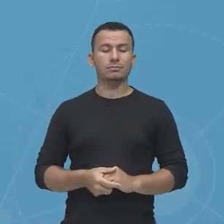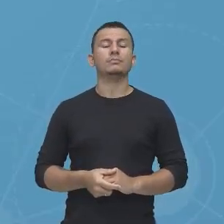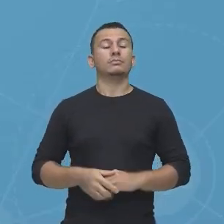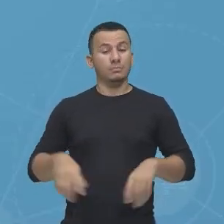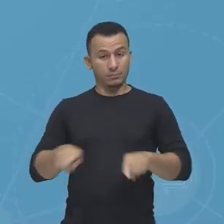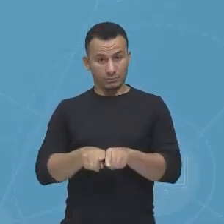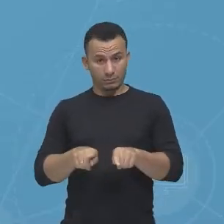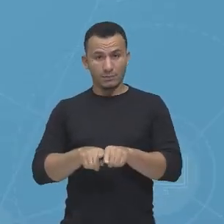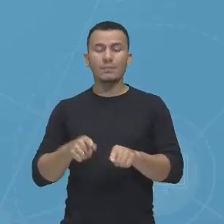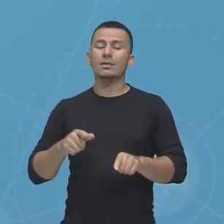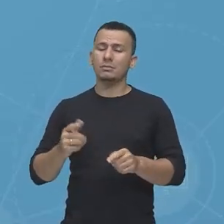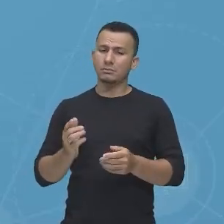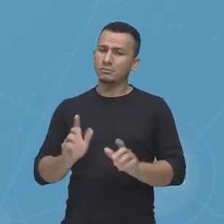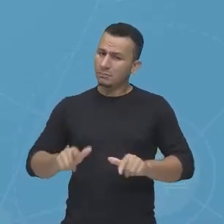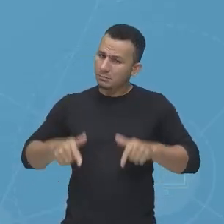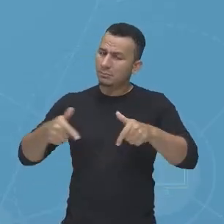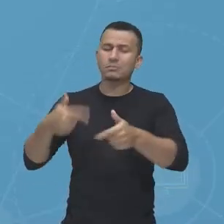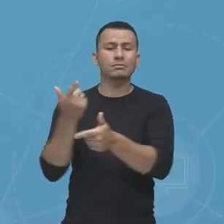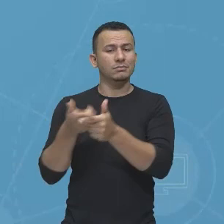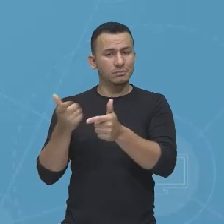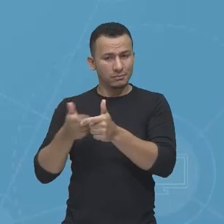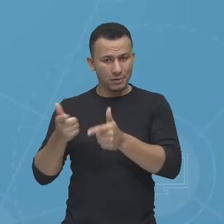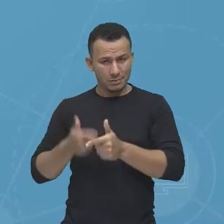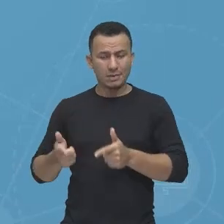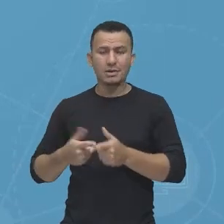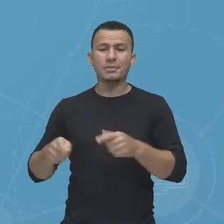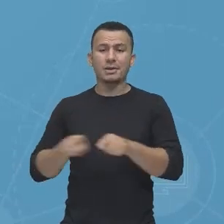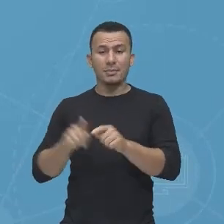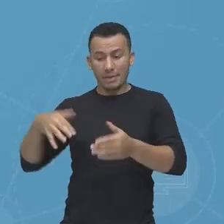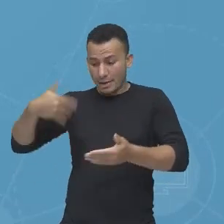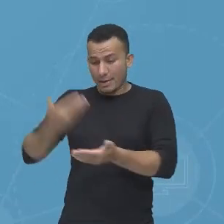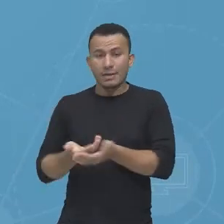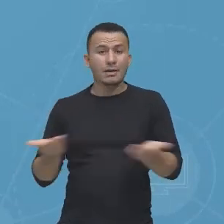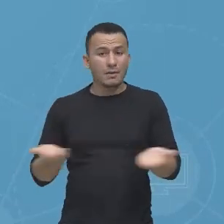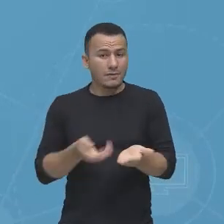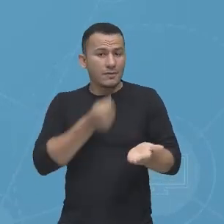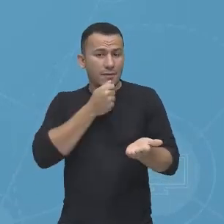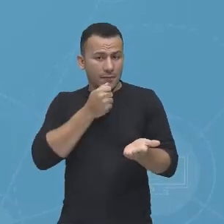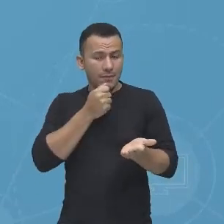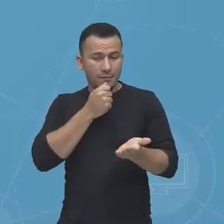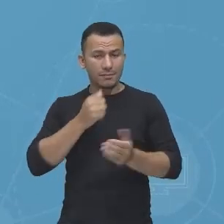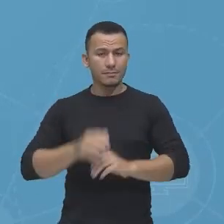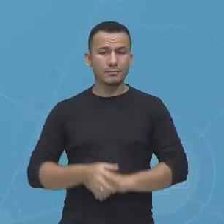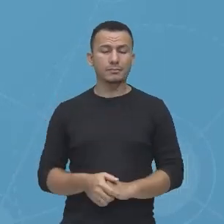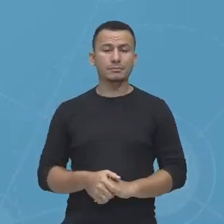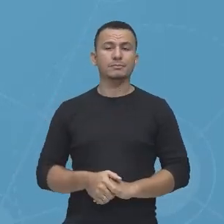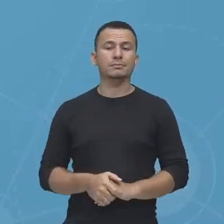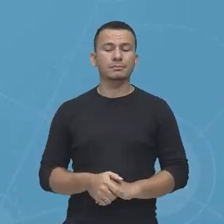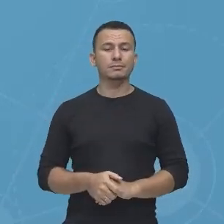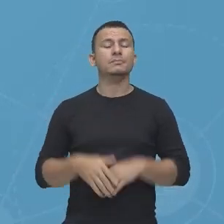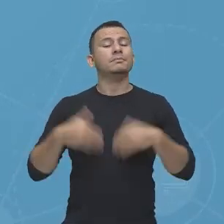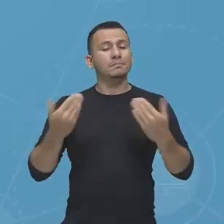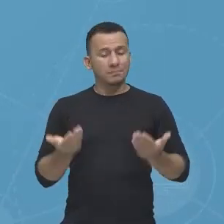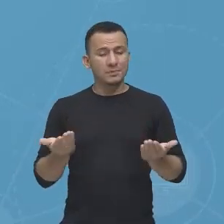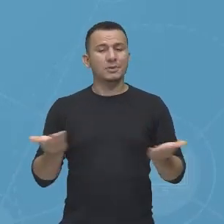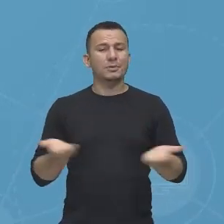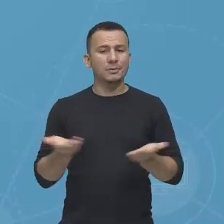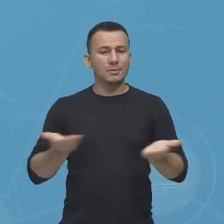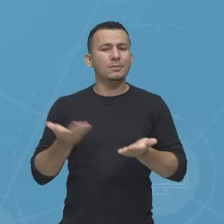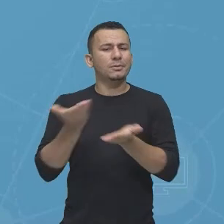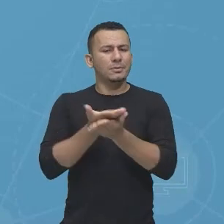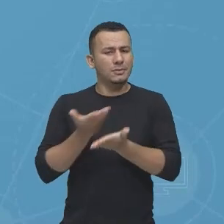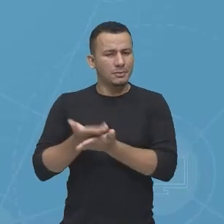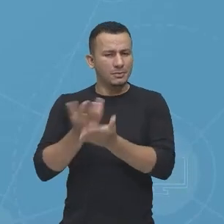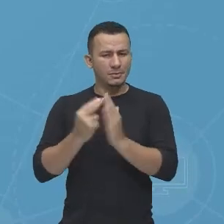né, teve muitos problemas aí, inclusive até hoje, né? Pessoal, esse foi nossa